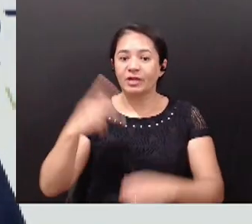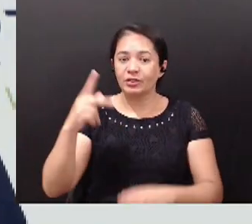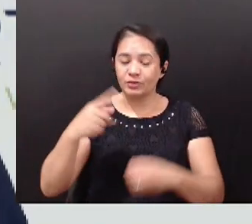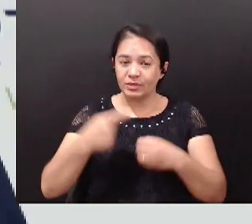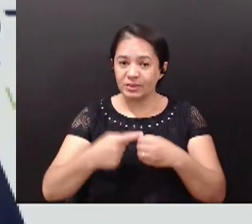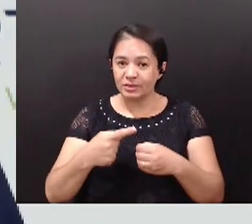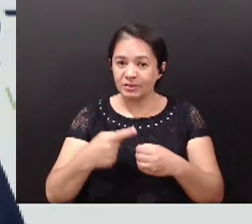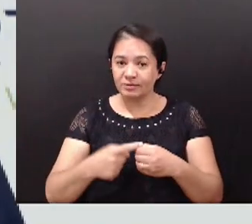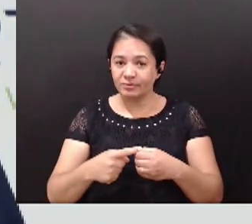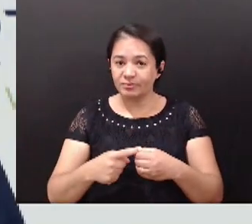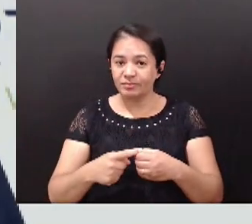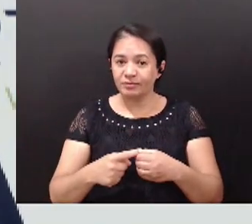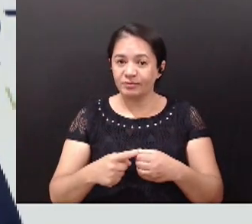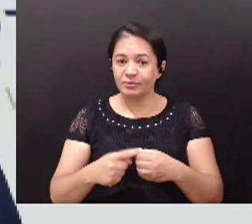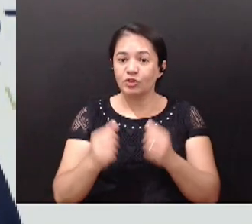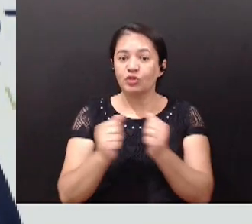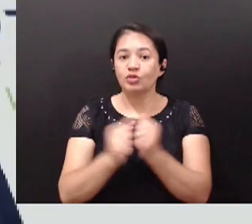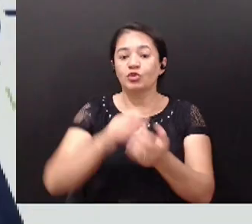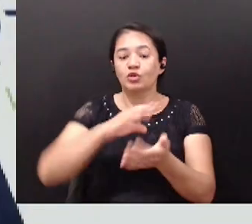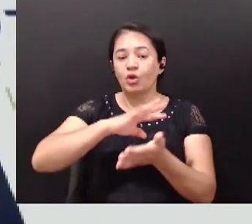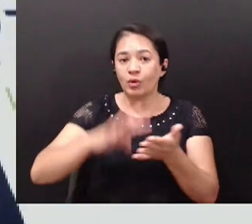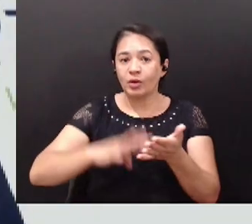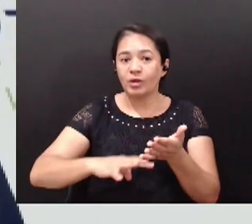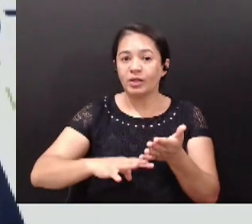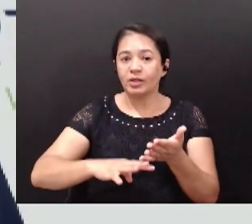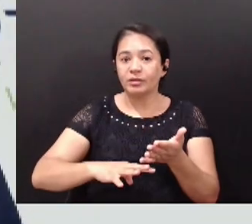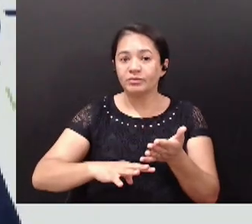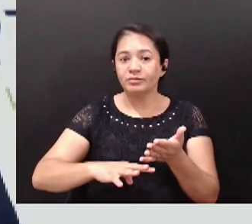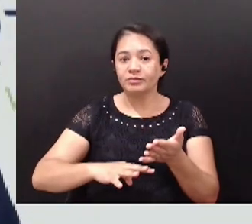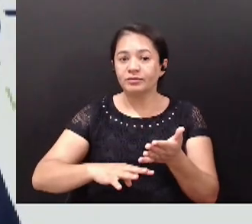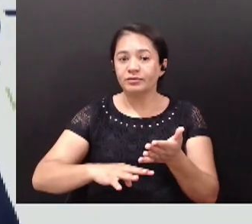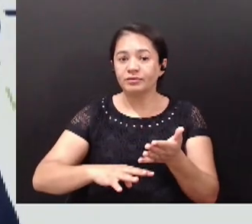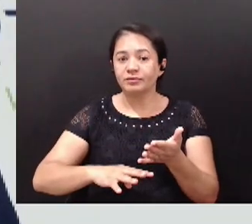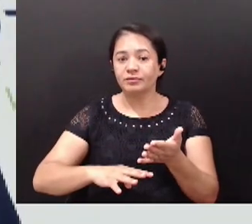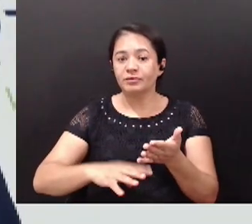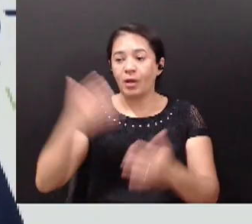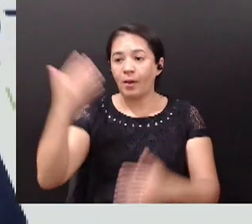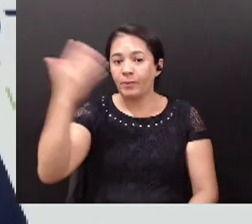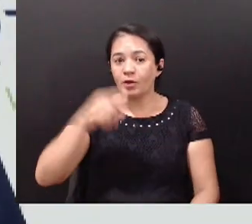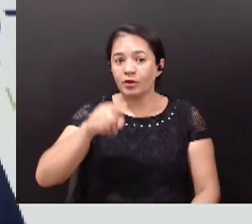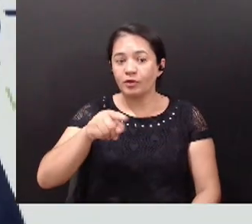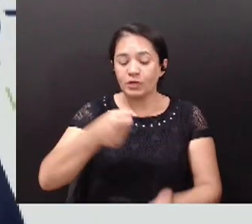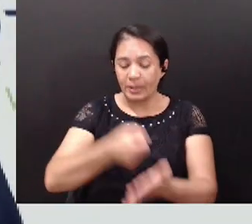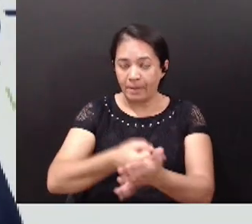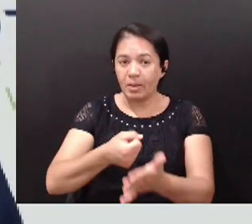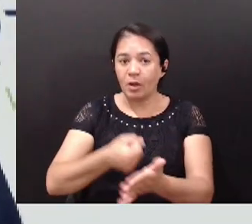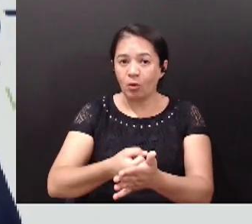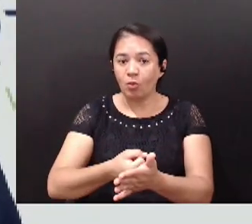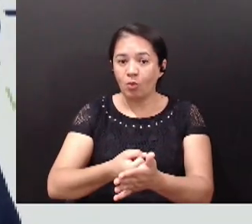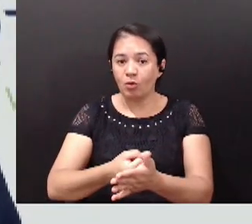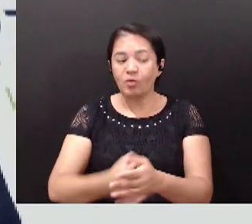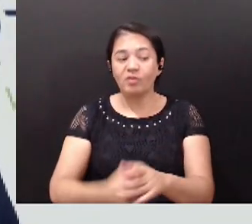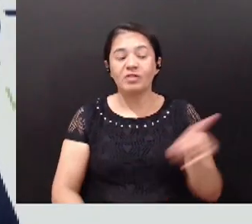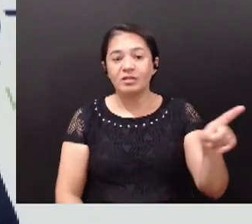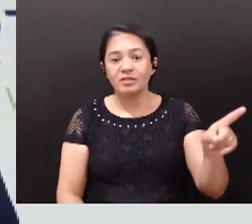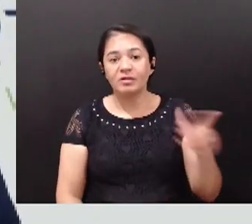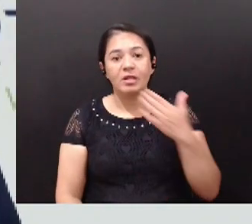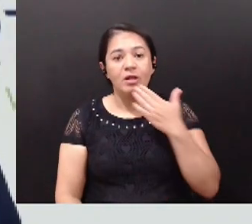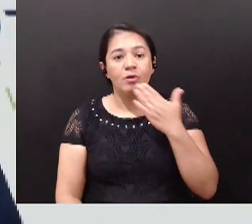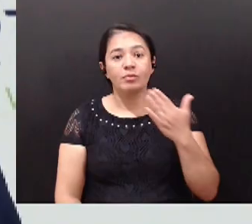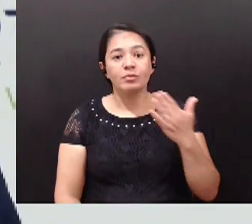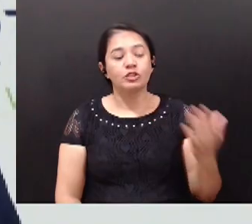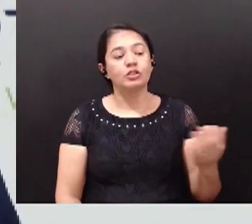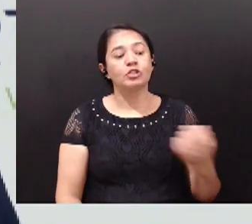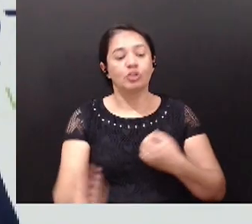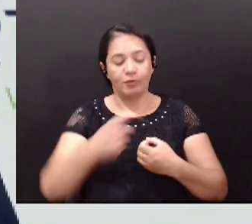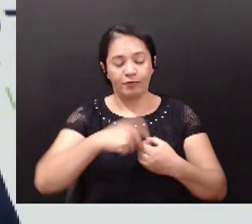com a nota fiscal do serviço prestado, comprovando que você pagou, você entra com pedido de reembolso